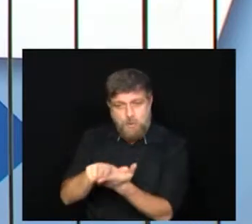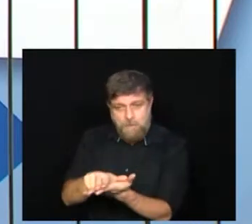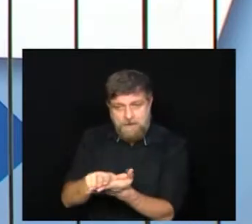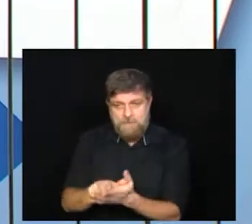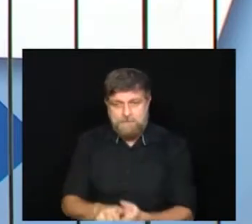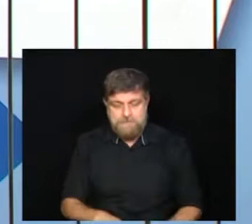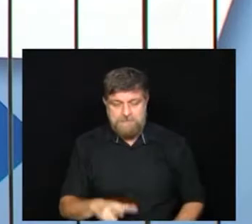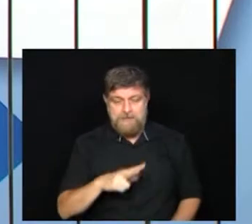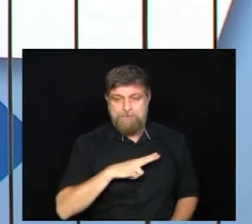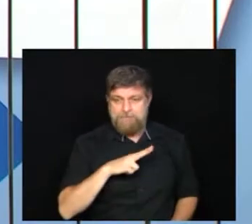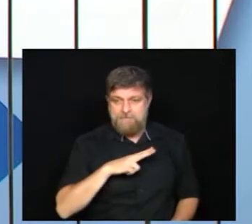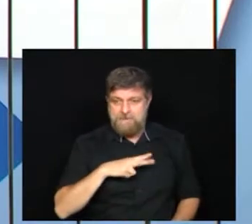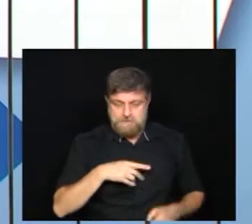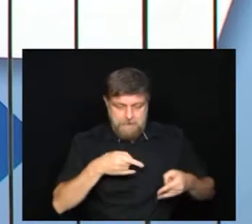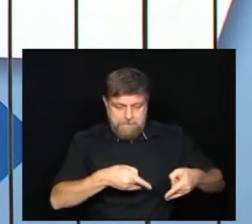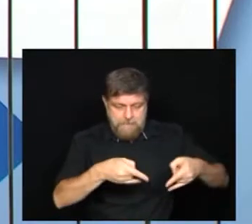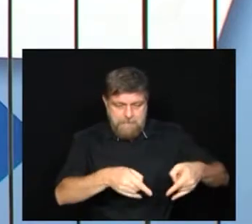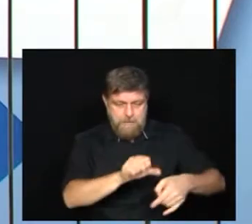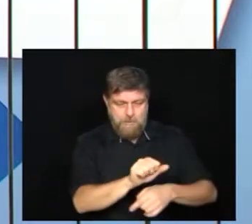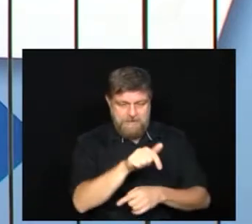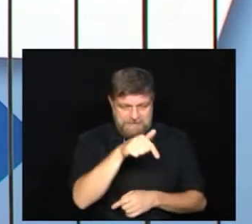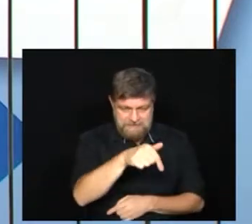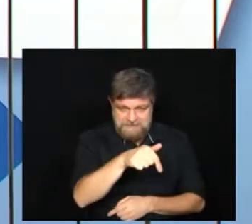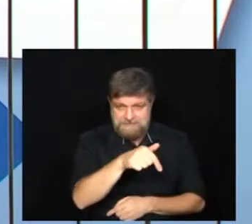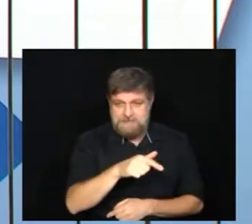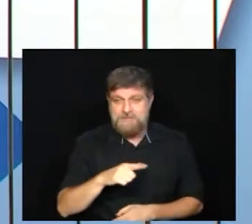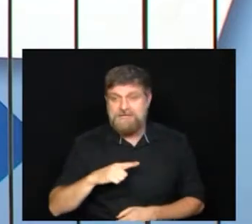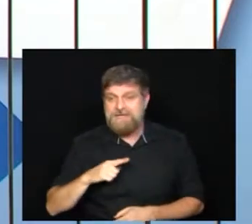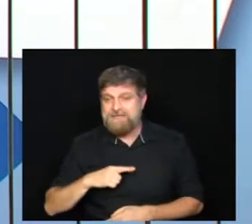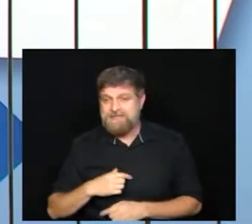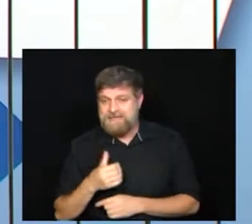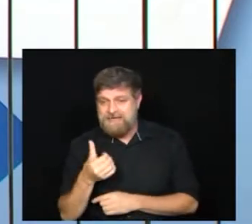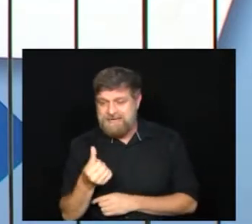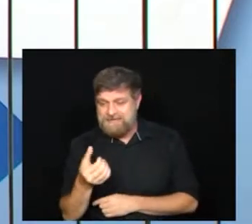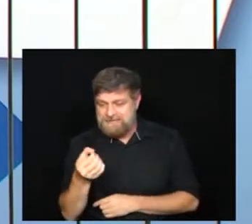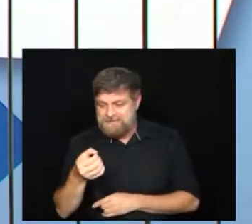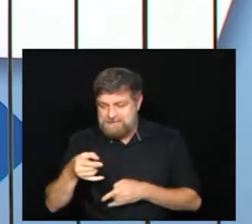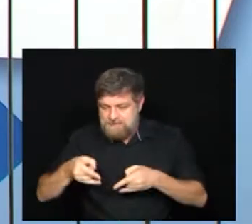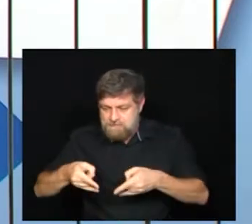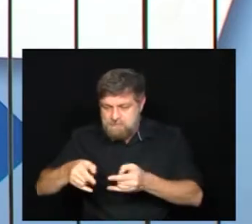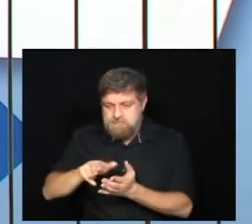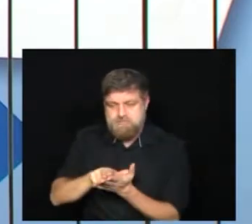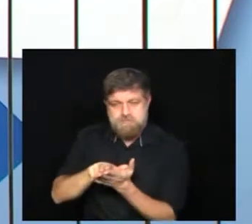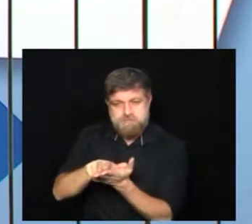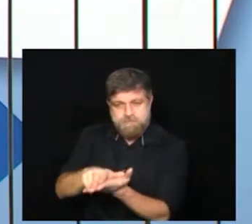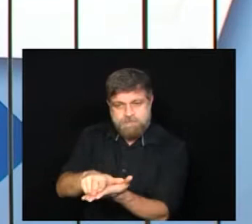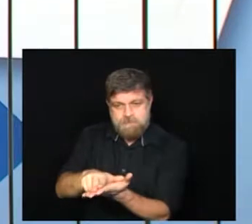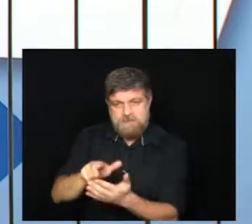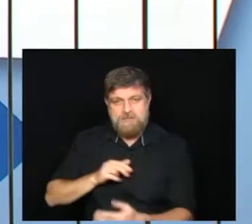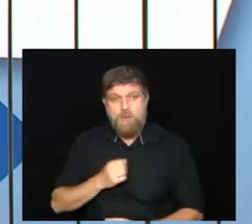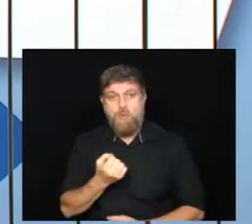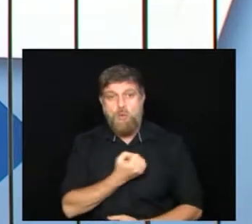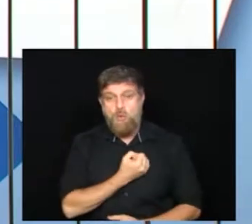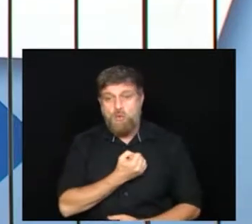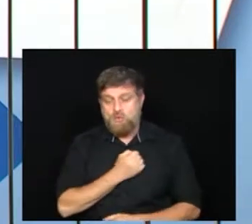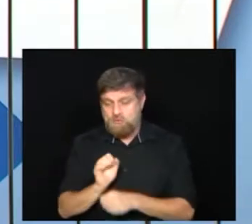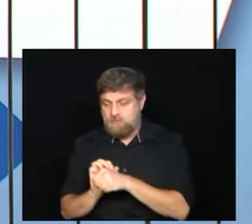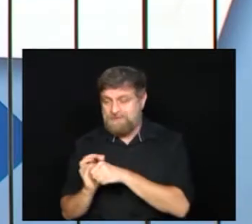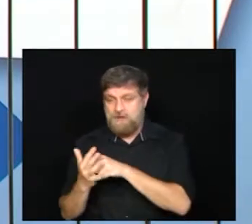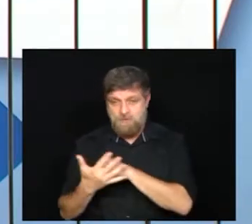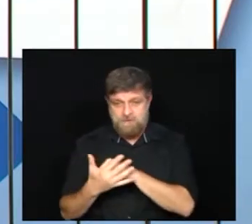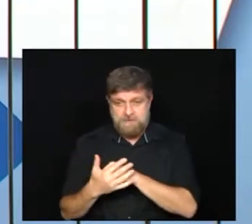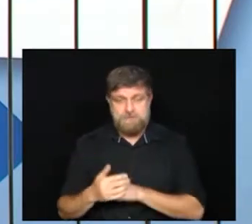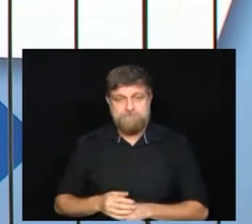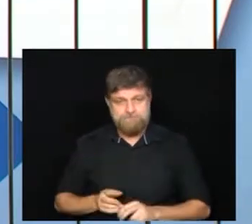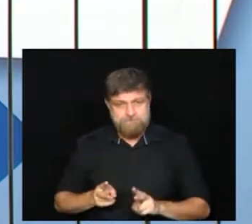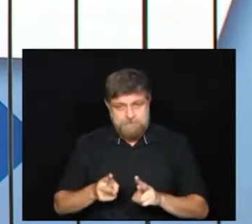rede particular, 87 leitos disponíveis, 60 ocupados. Então, esses são os dados da Covid e